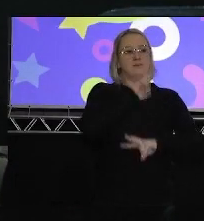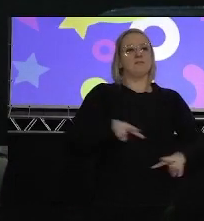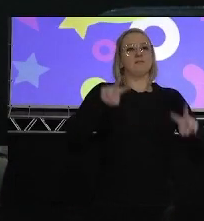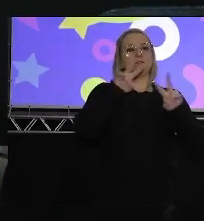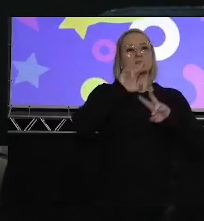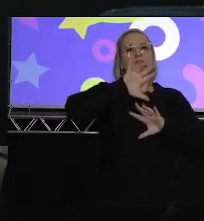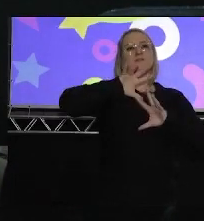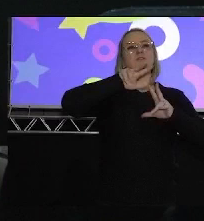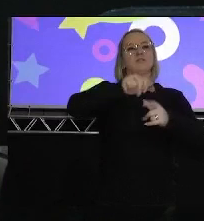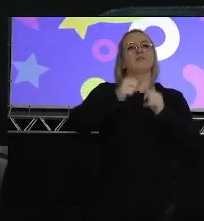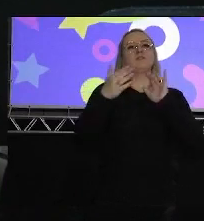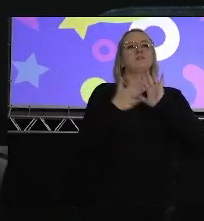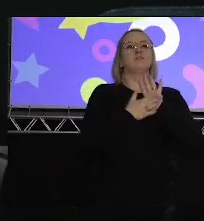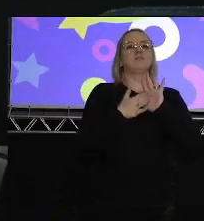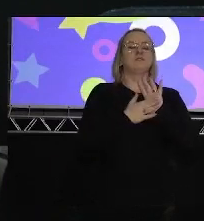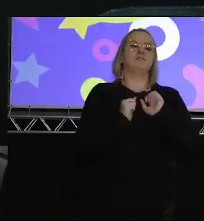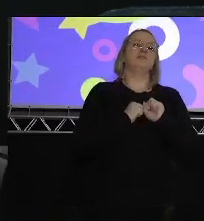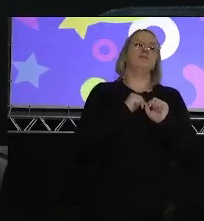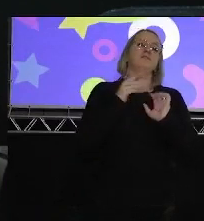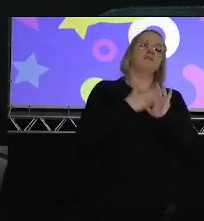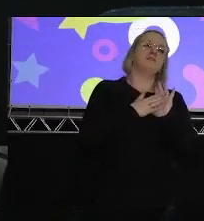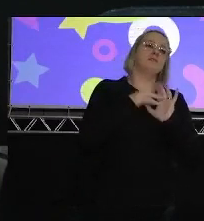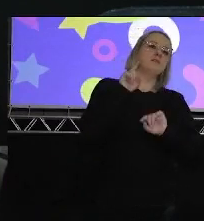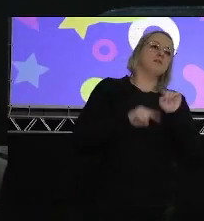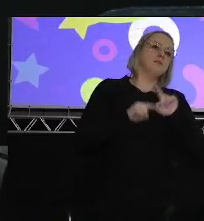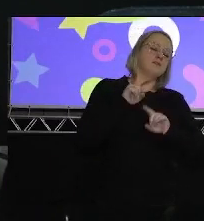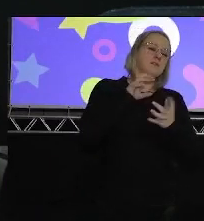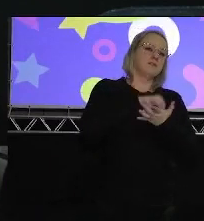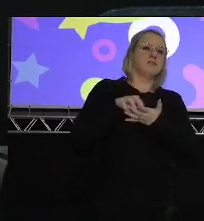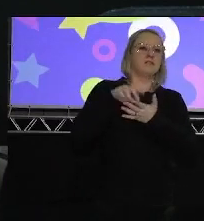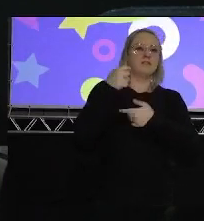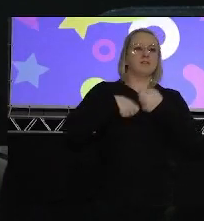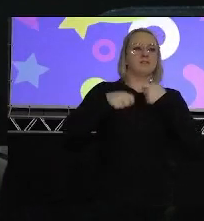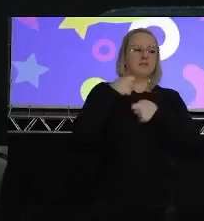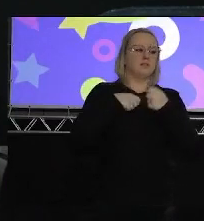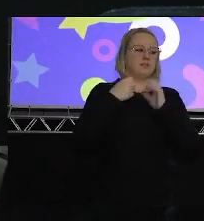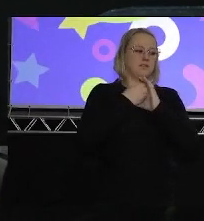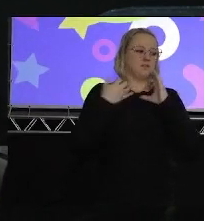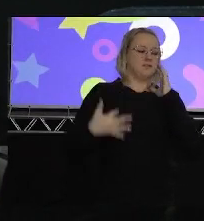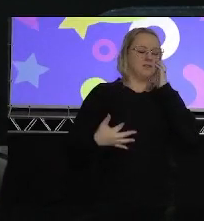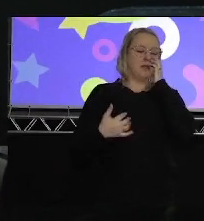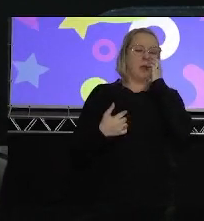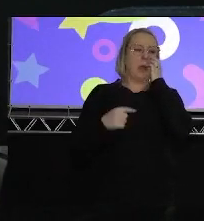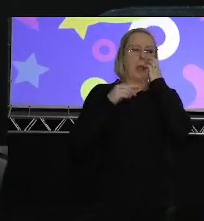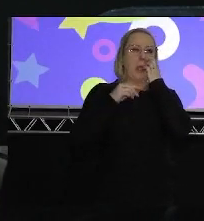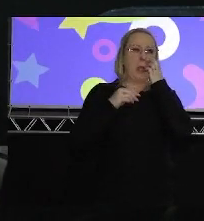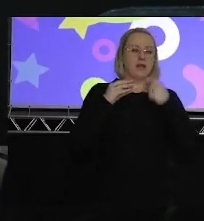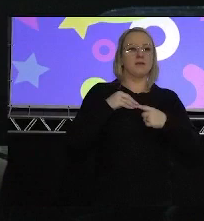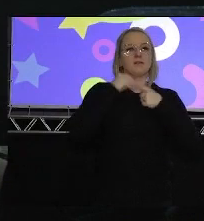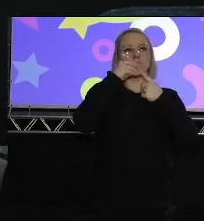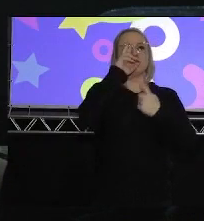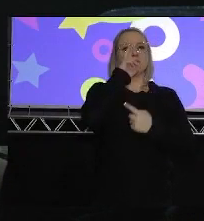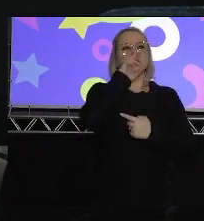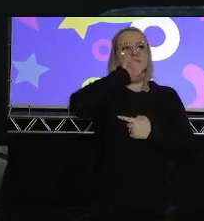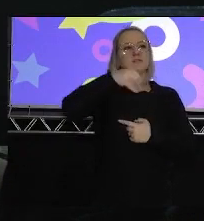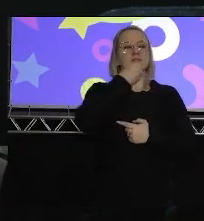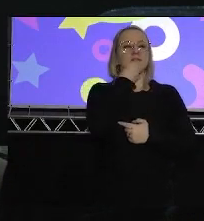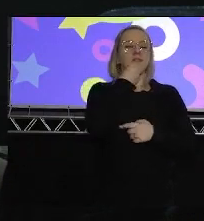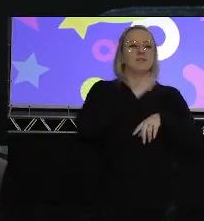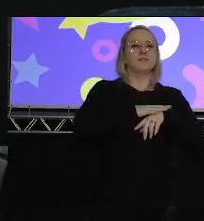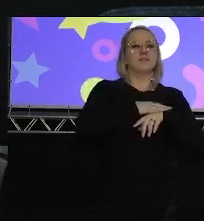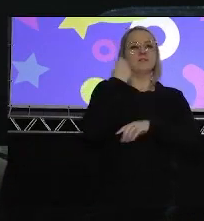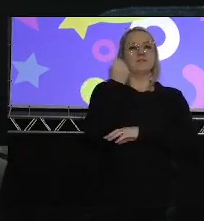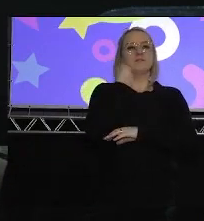todas as propostas, né? Propostas por produto, por área de negócio, por categoria, por prioridade, por risco e oportunidade, por tempo